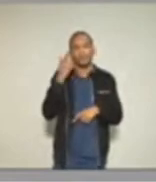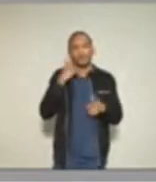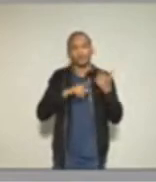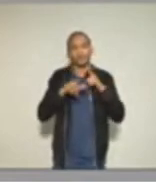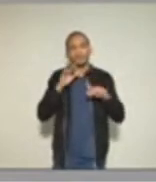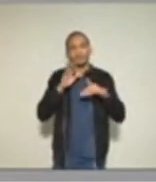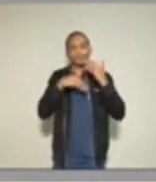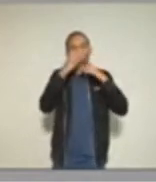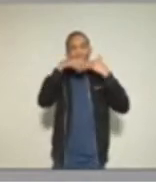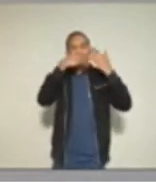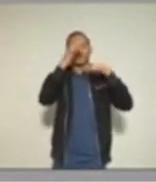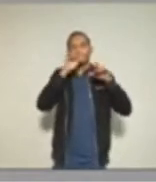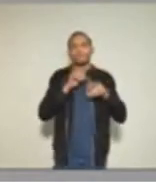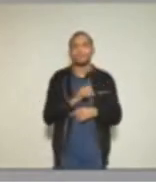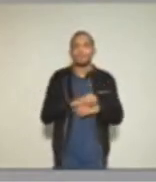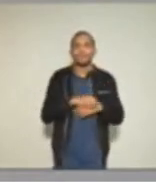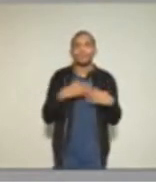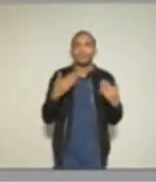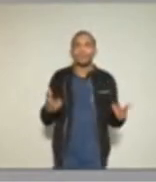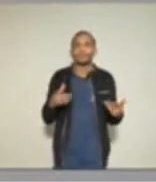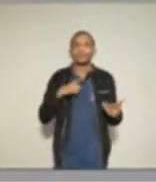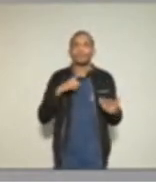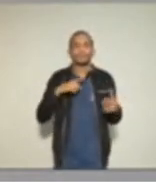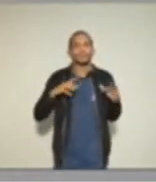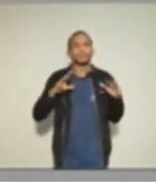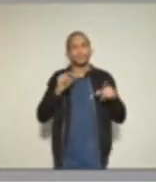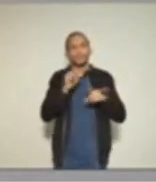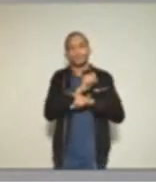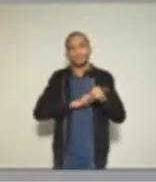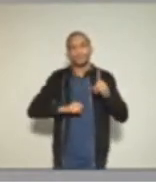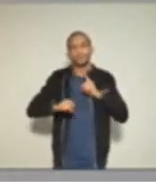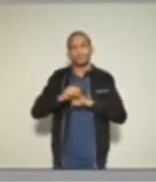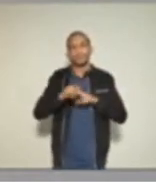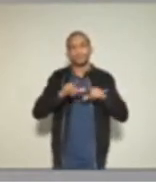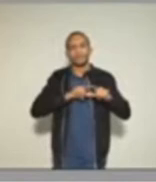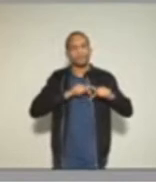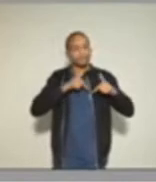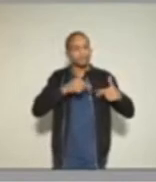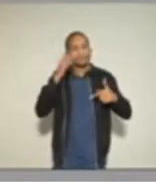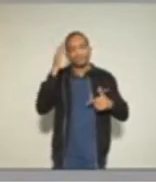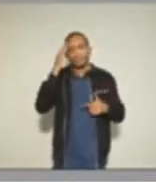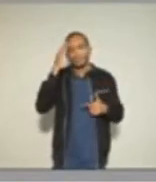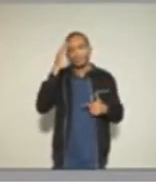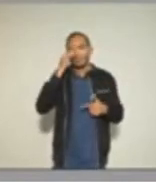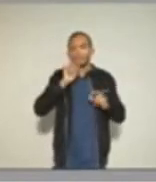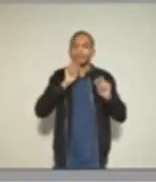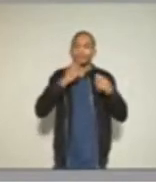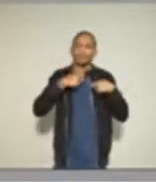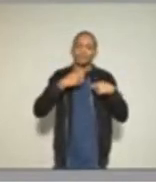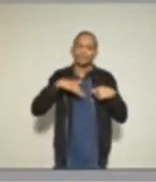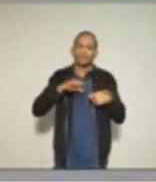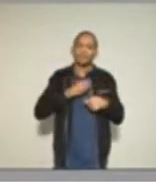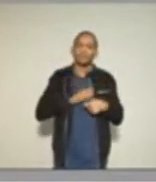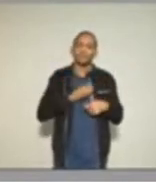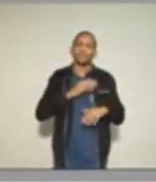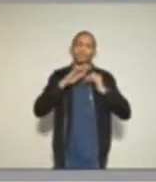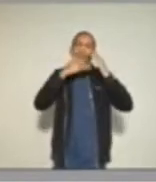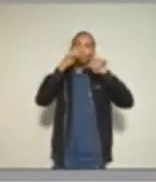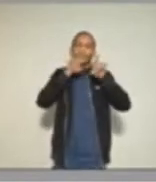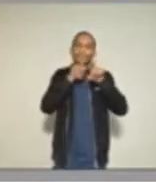ter avanços quando tivermos toda a sociedade a compreensão da necessidade do